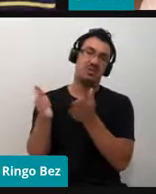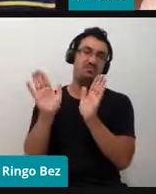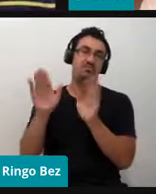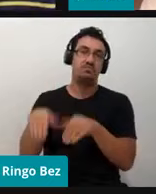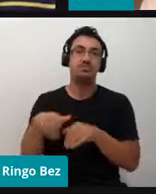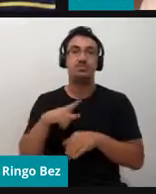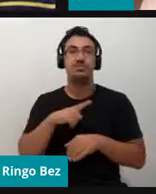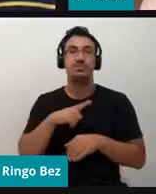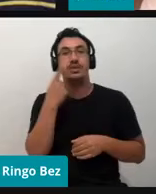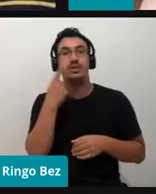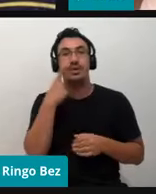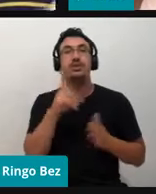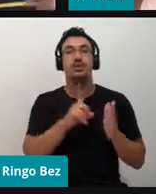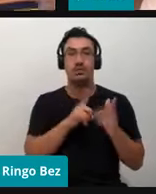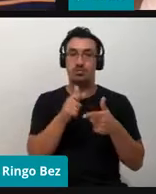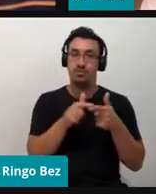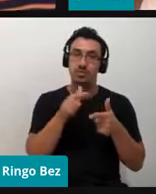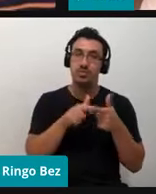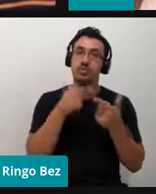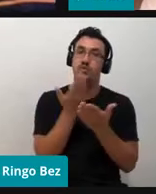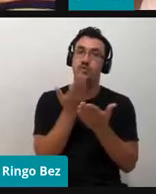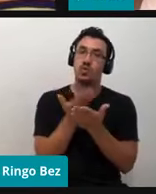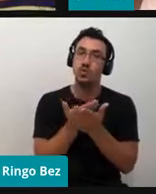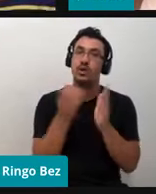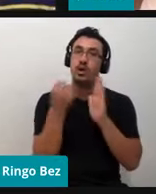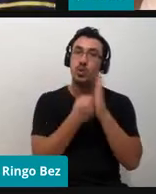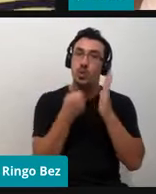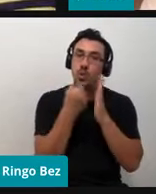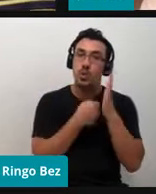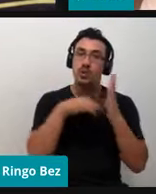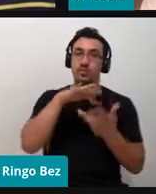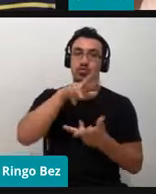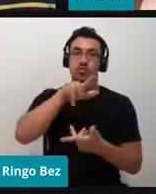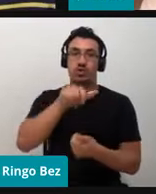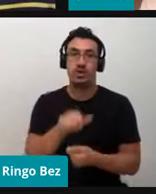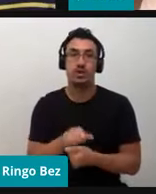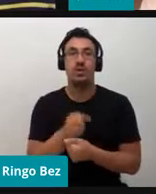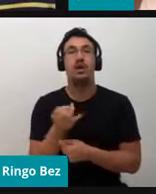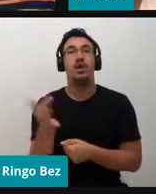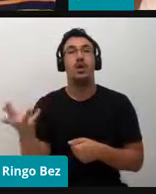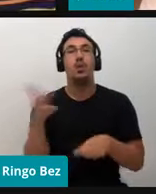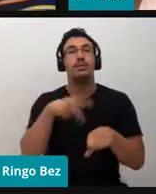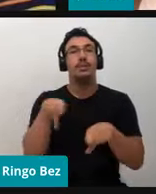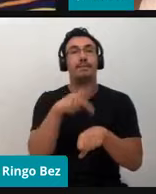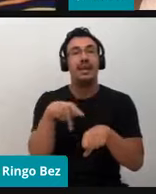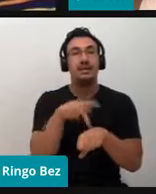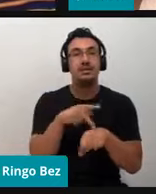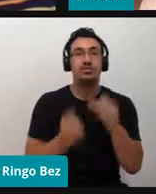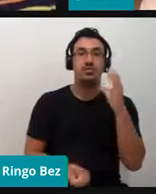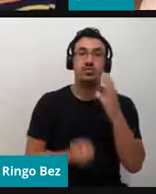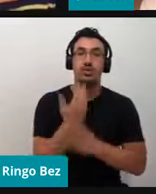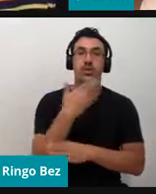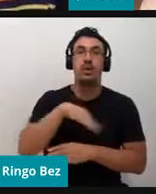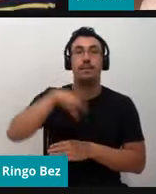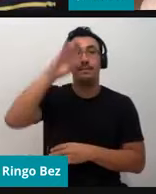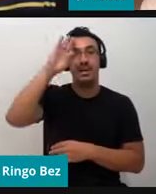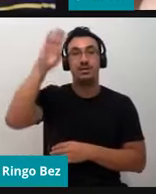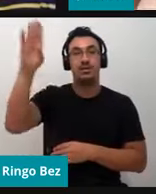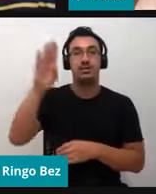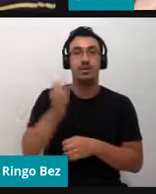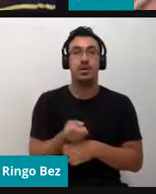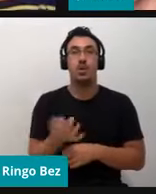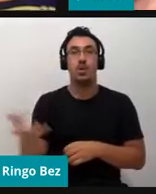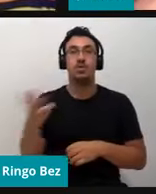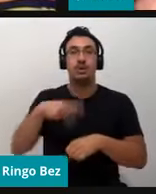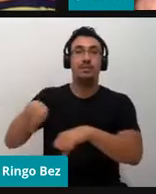entrado na agenda mundial e ter entrado nos Estados-nação. Alguns se desenvolveram para esse lado, principalmente aqueles estados que estavam propondo